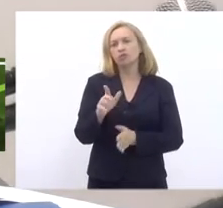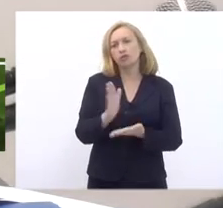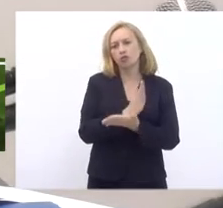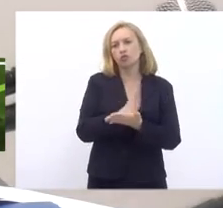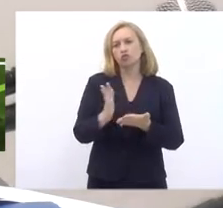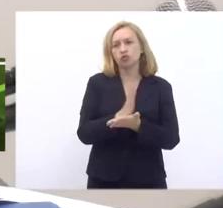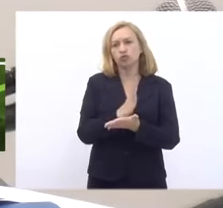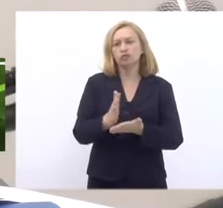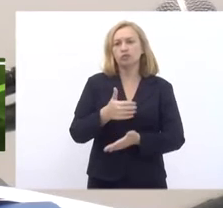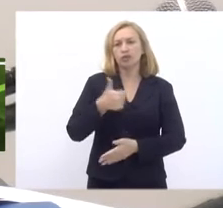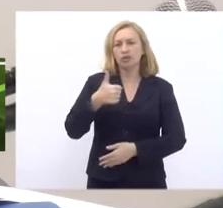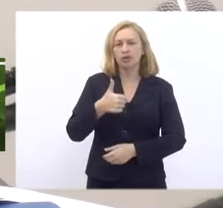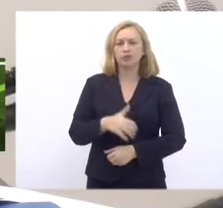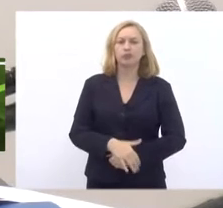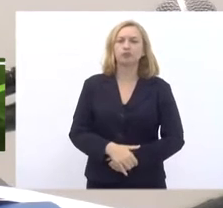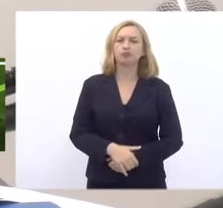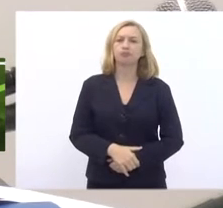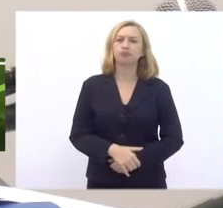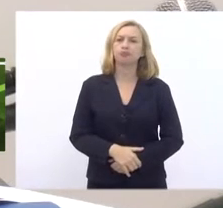lugar,